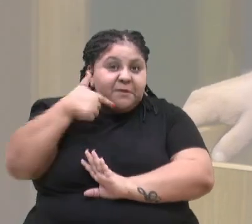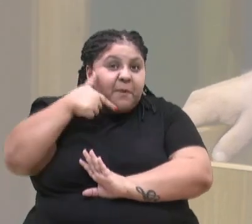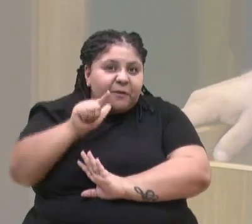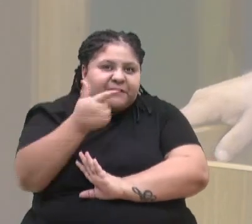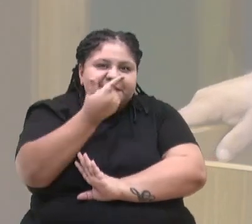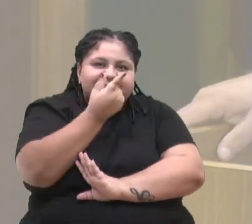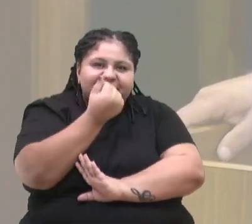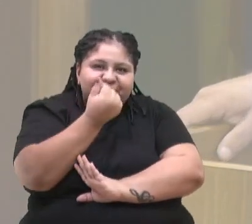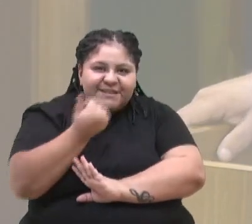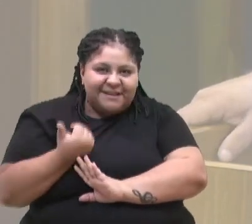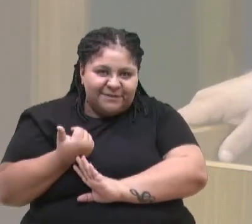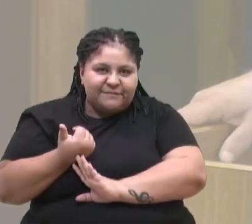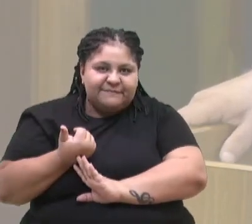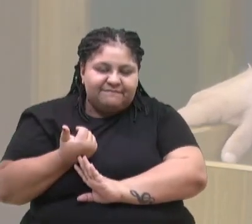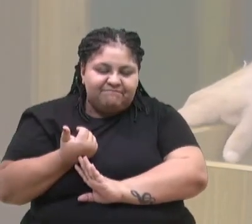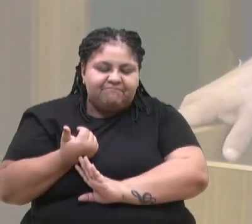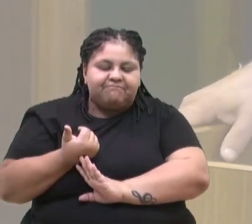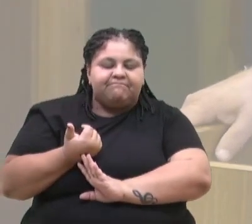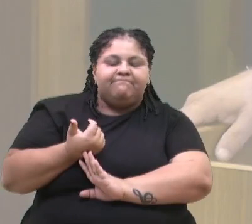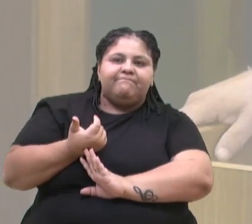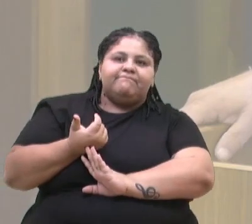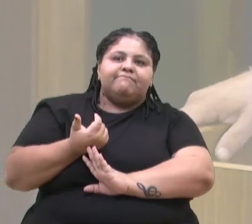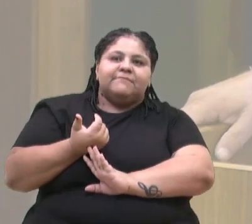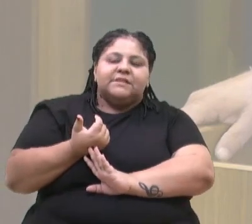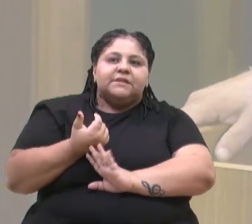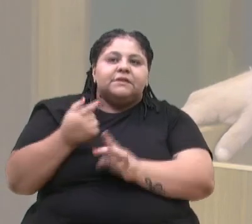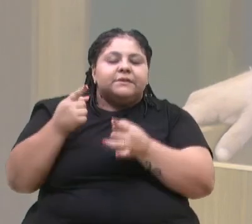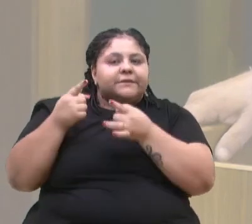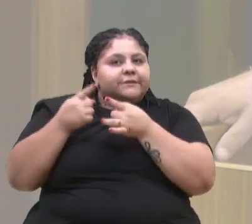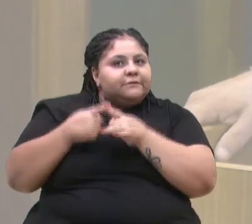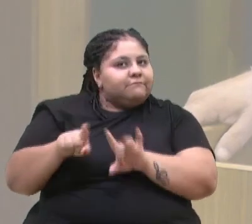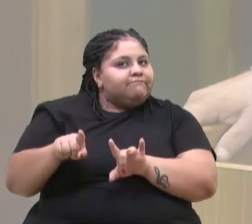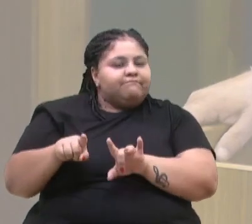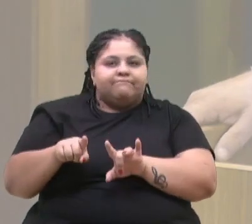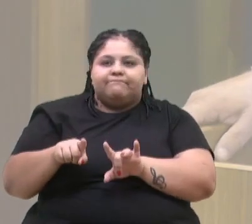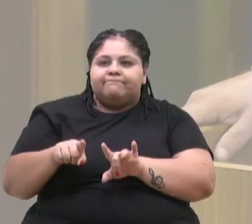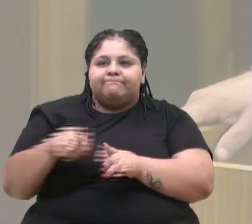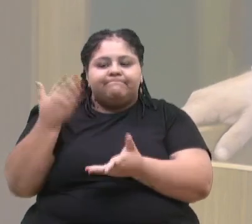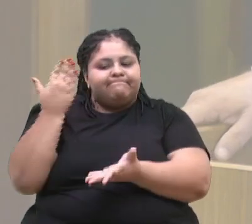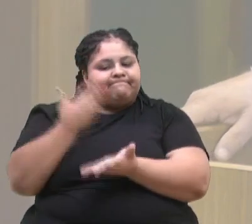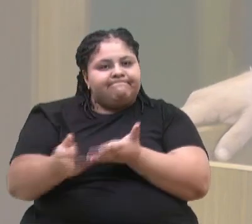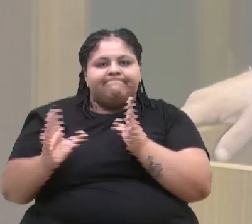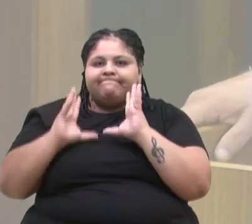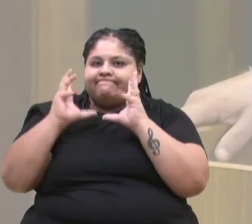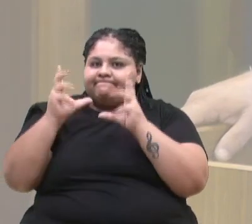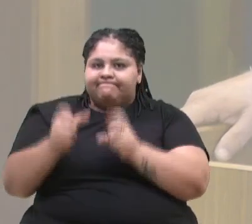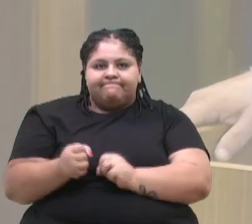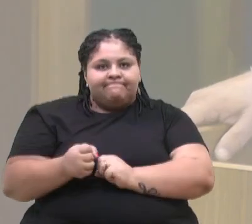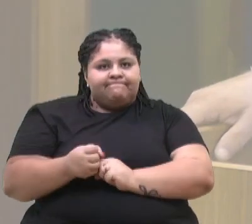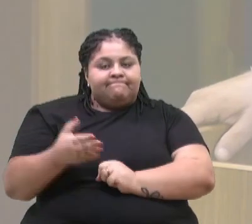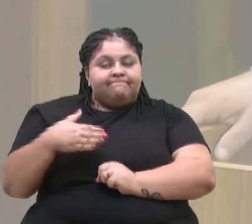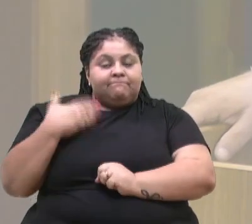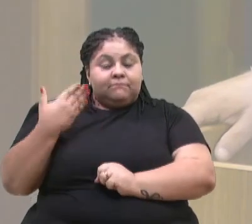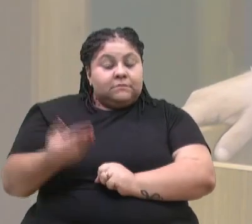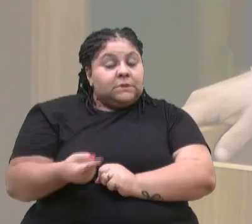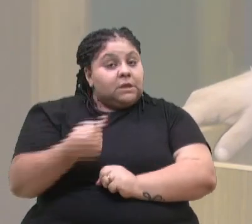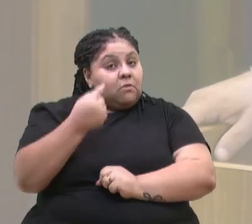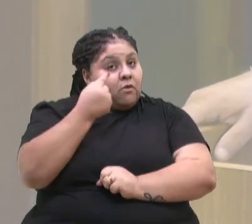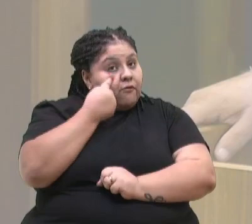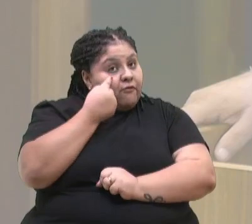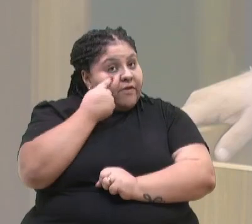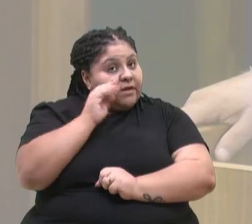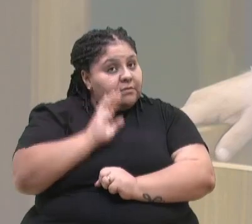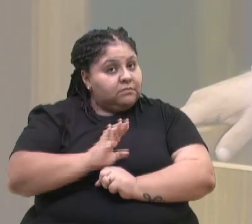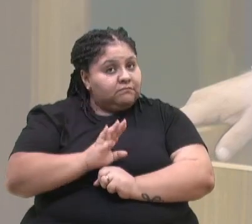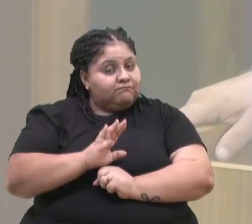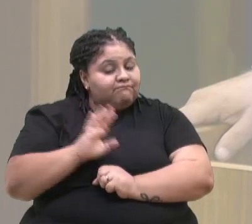das arrecadações que faziam, né? Mas que lá foi tudo água abaixo. Então, vejo que isso